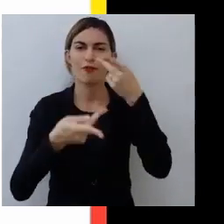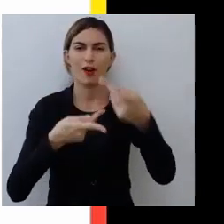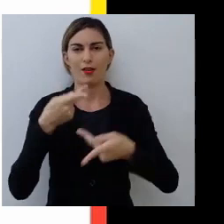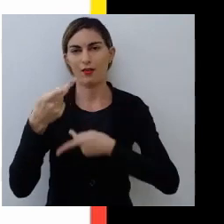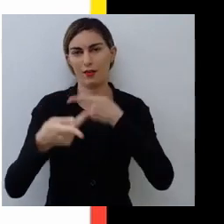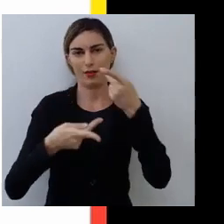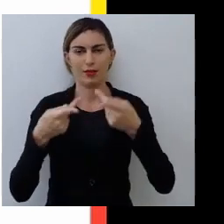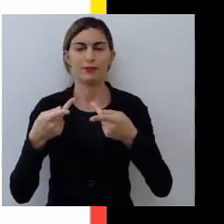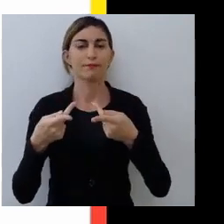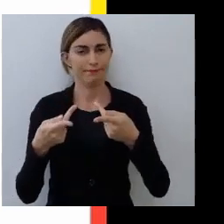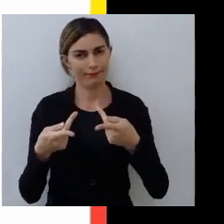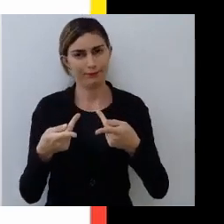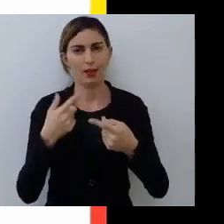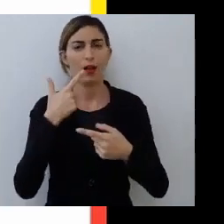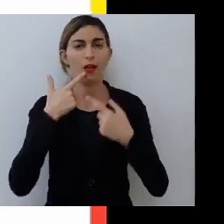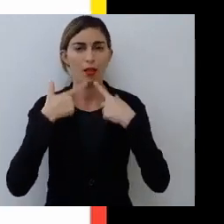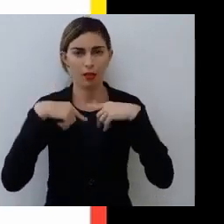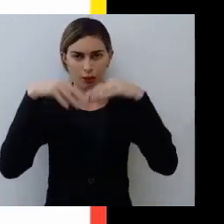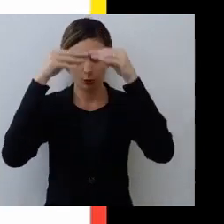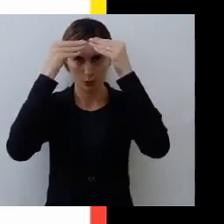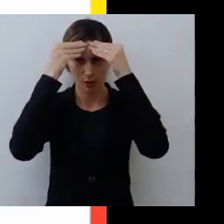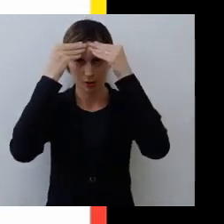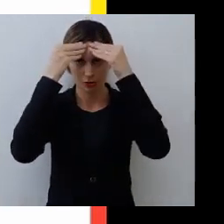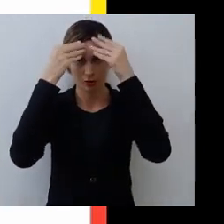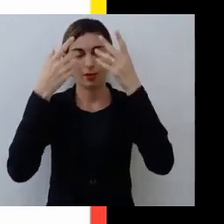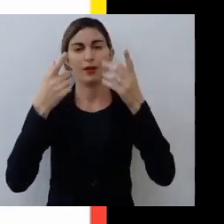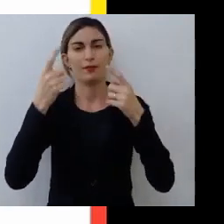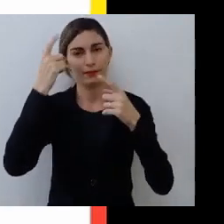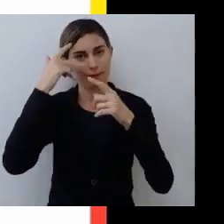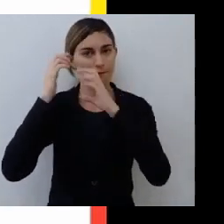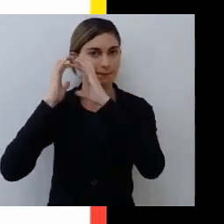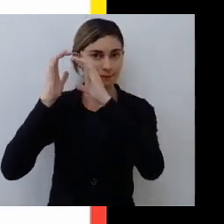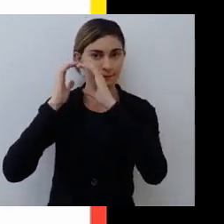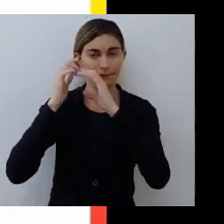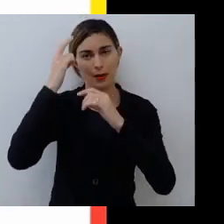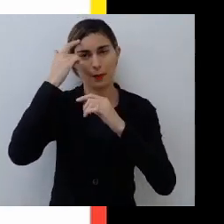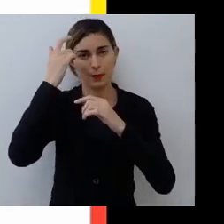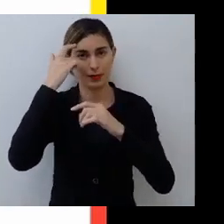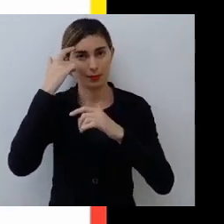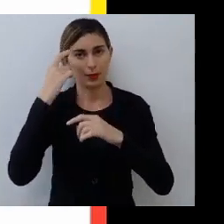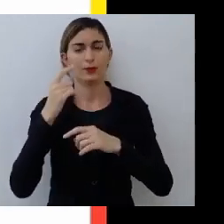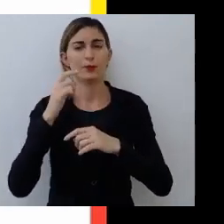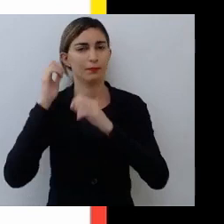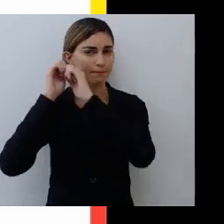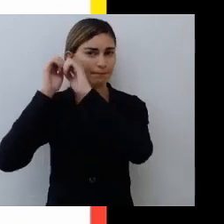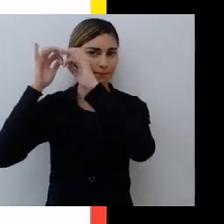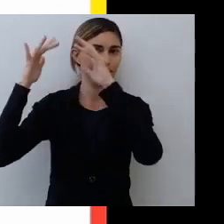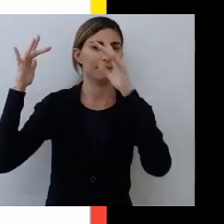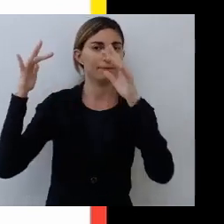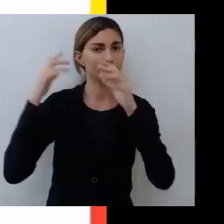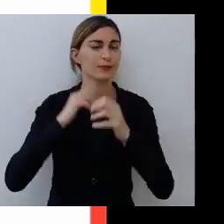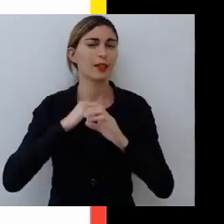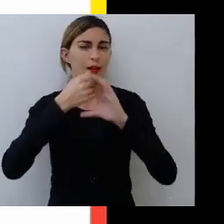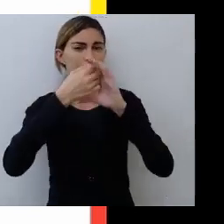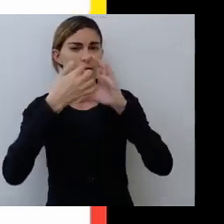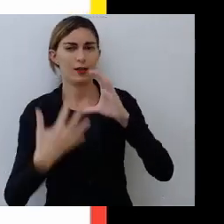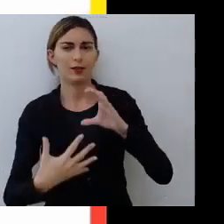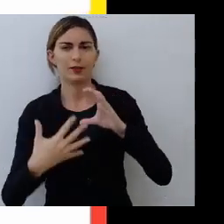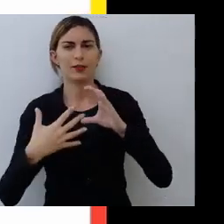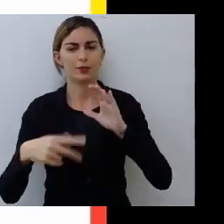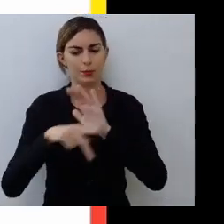complexa. Linguagem, raciocínio lógico, pensamento abstrato, características do mundo